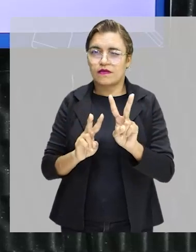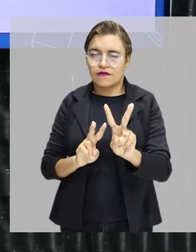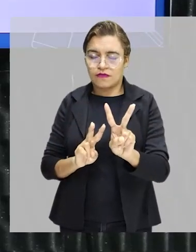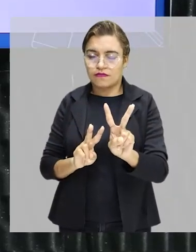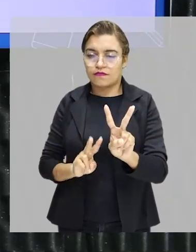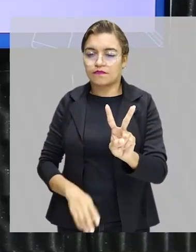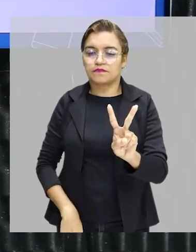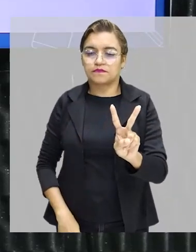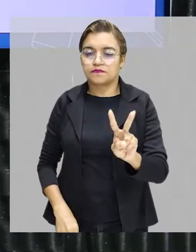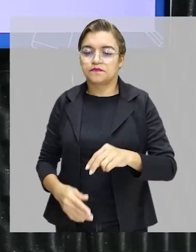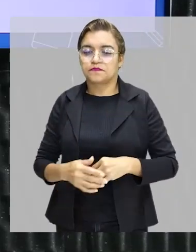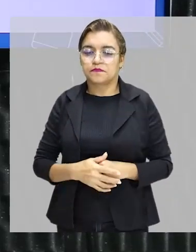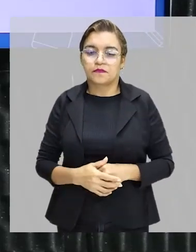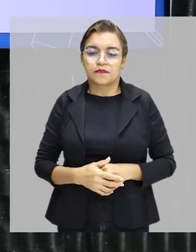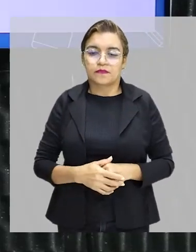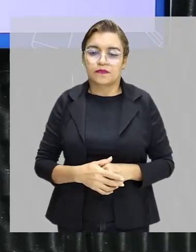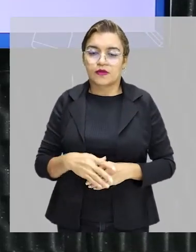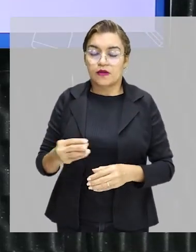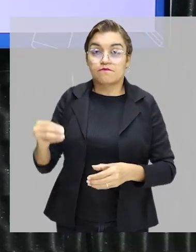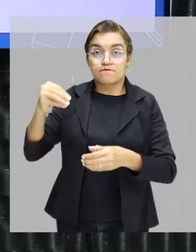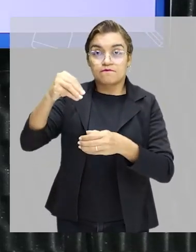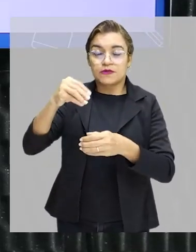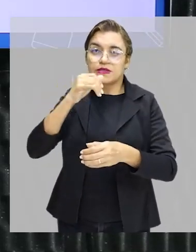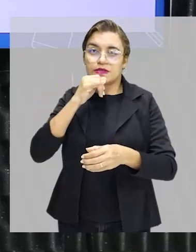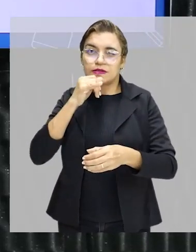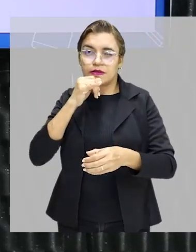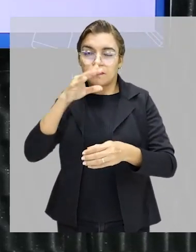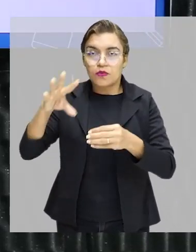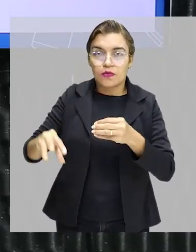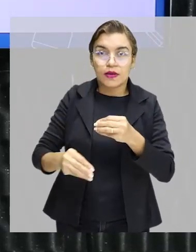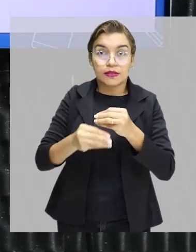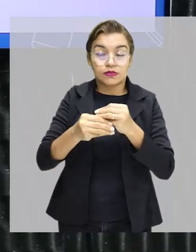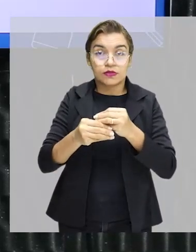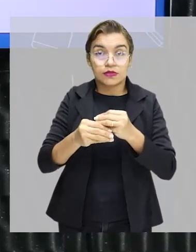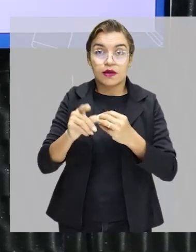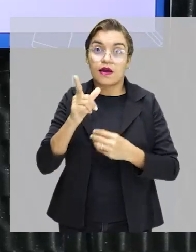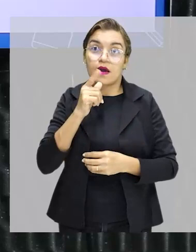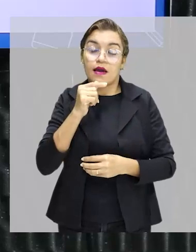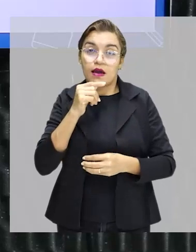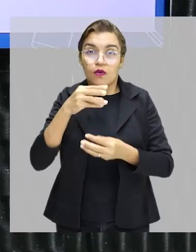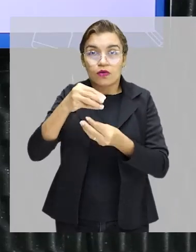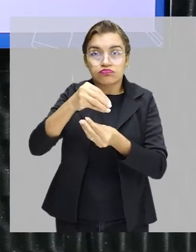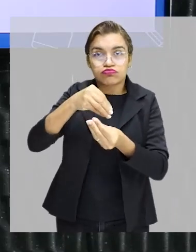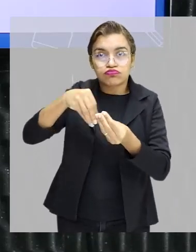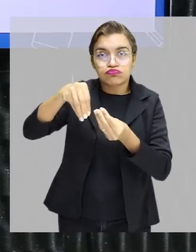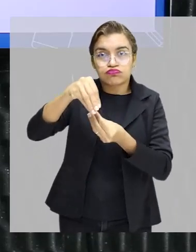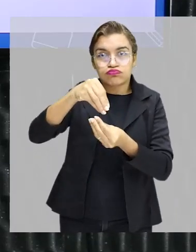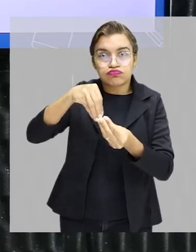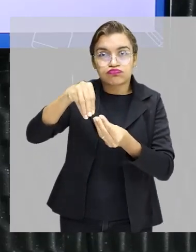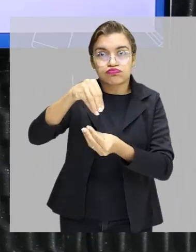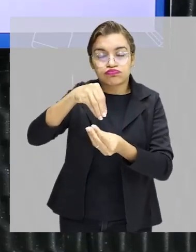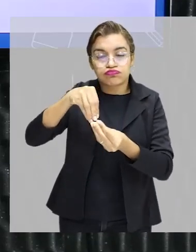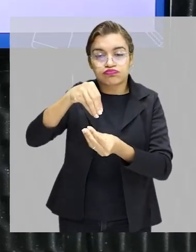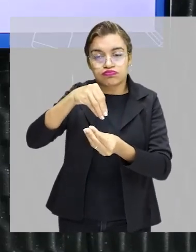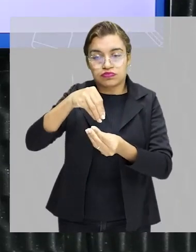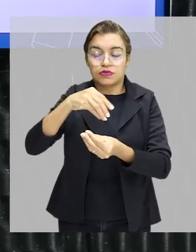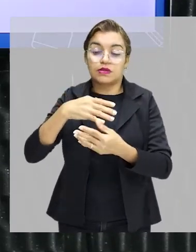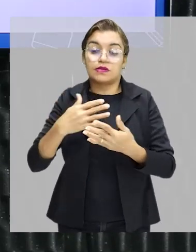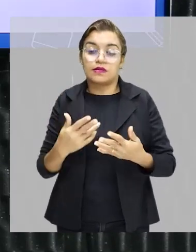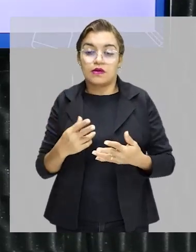ml. Aí eu vou adicionar água, ou seja, promover a diluição. Então, aquele volume que